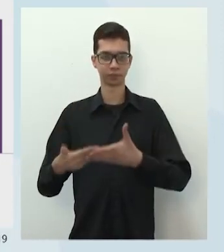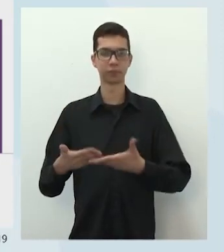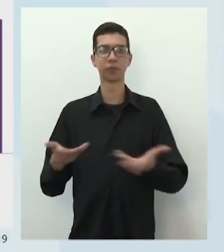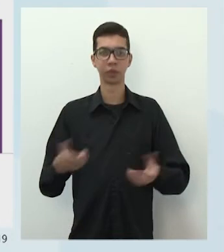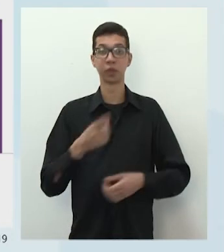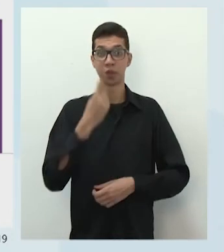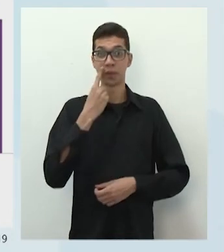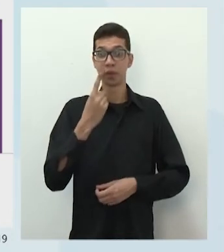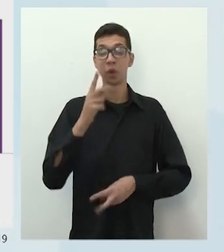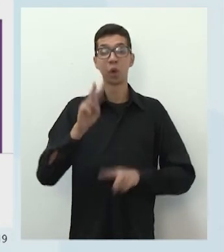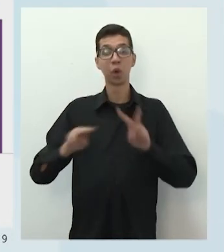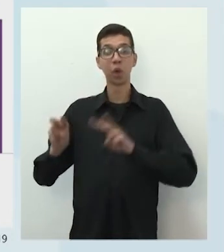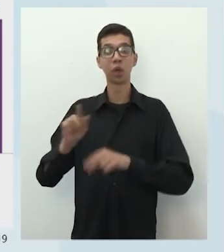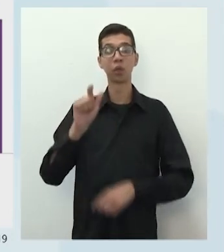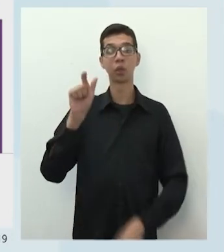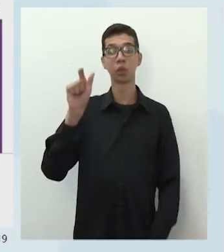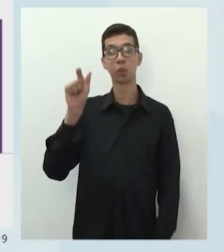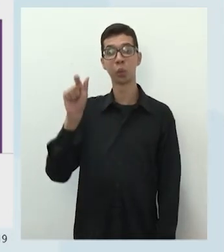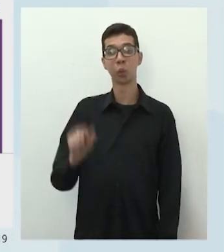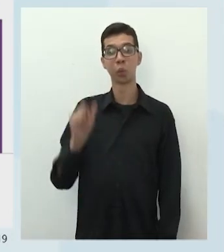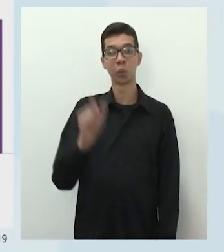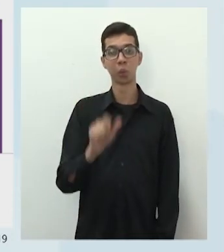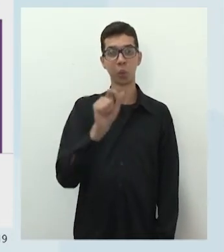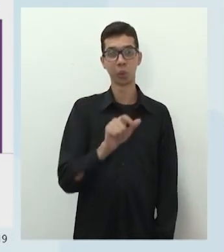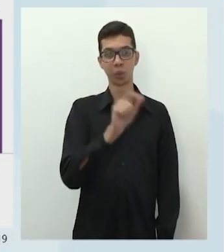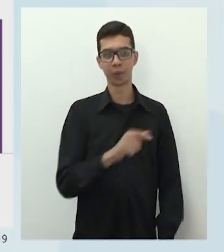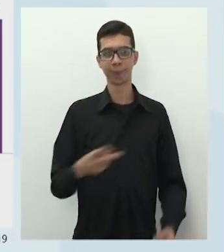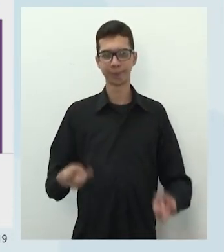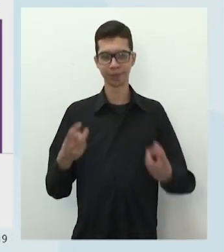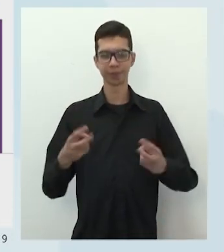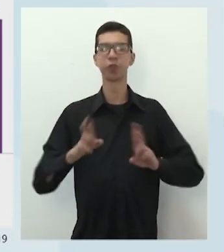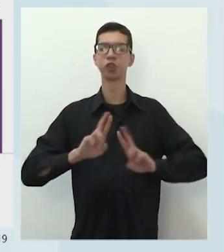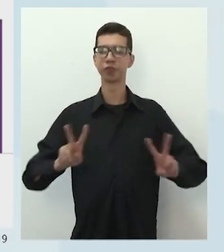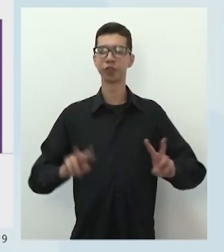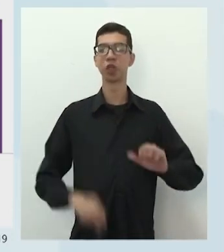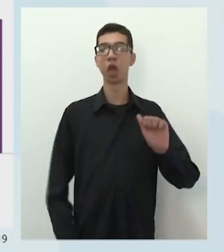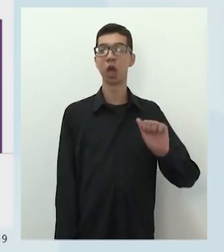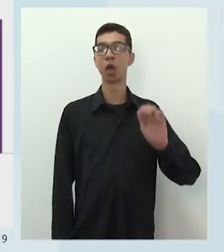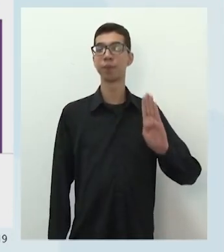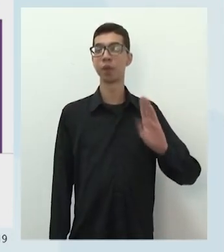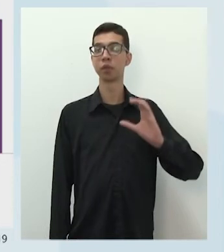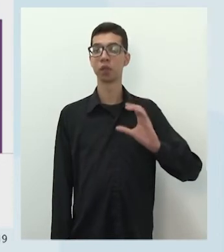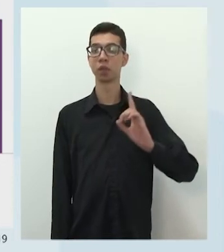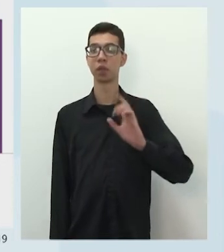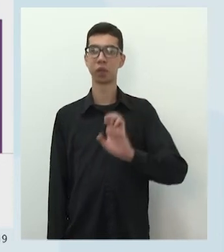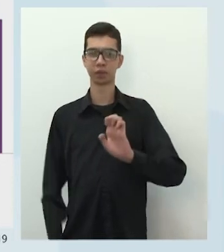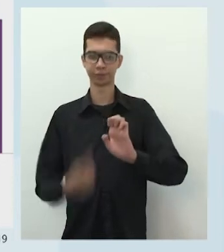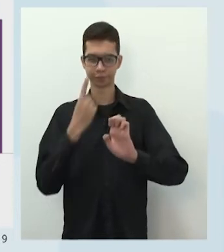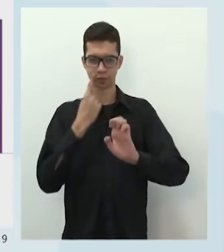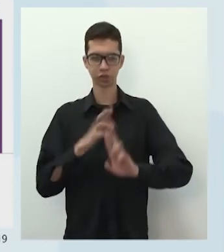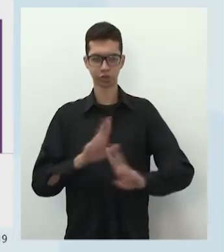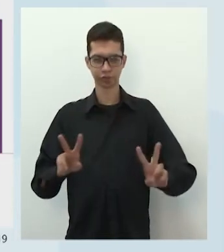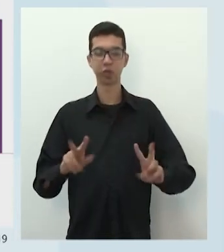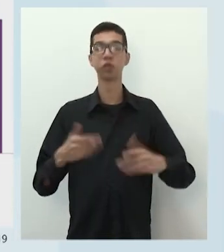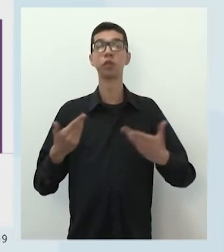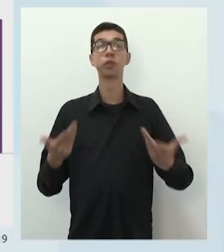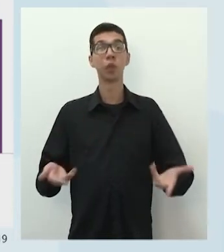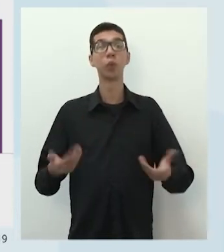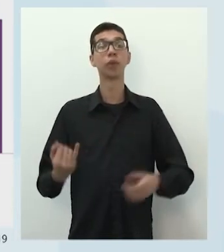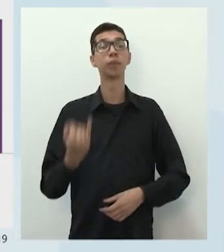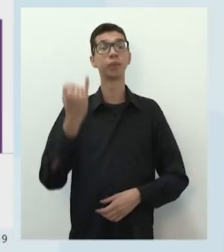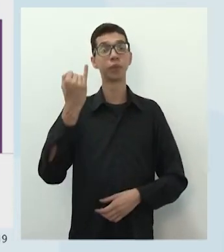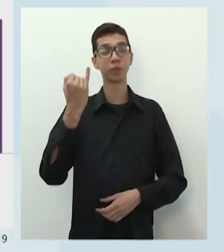está vendo aí, em relação a acesso, isso é meio óbvio, 89% dos adolescentes brasileiros têm acesso